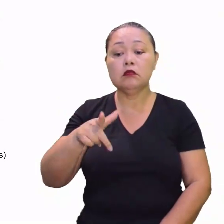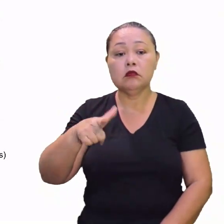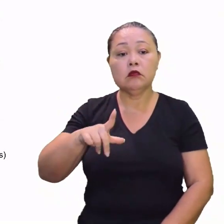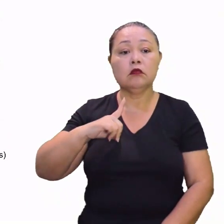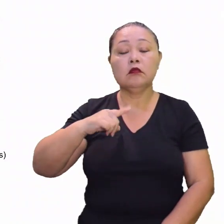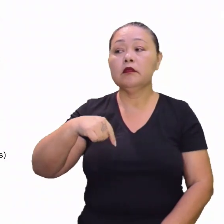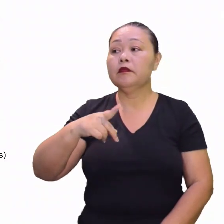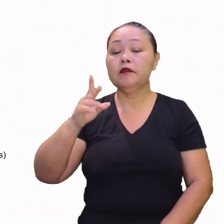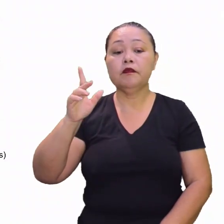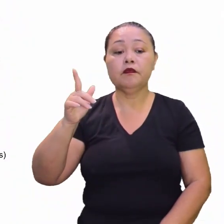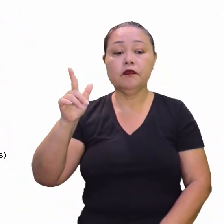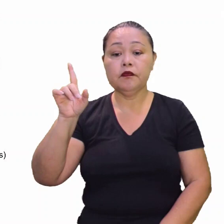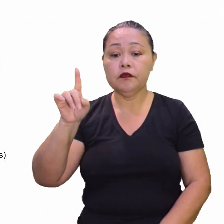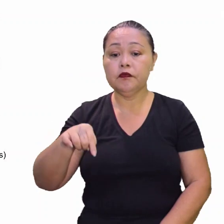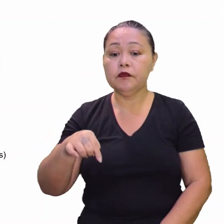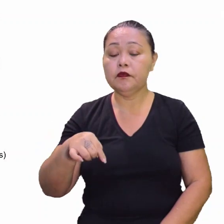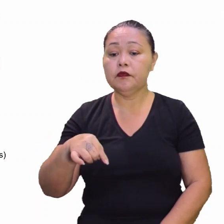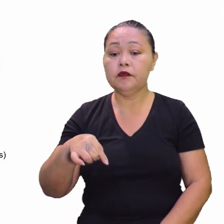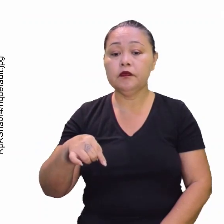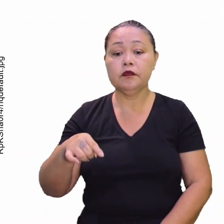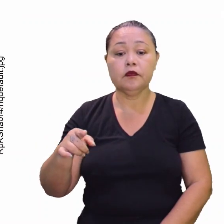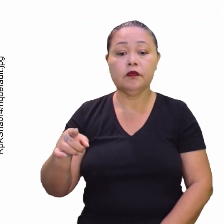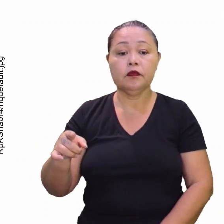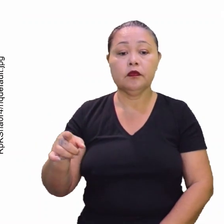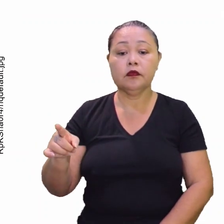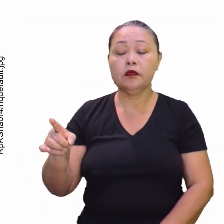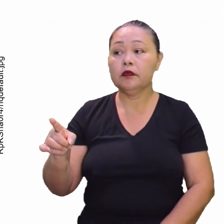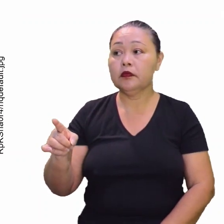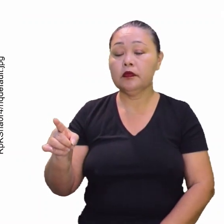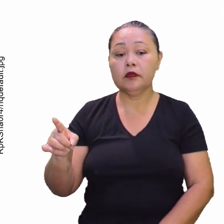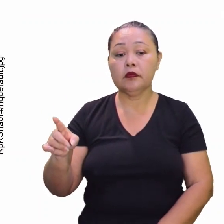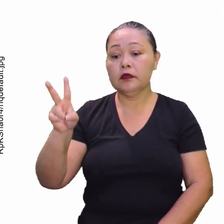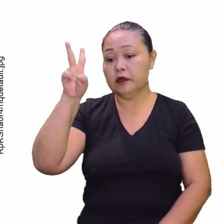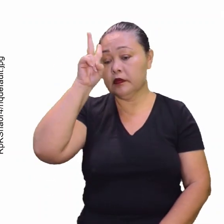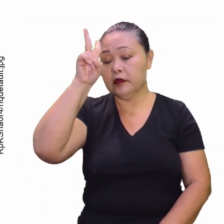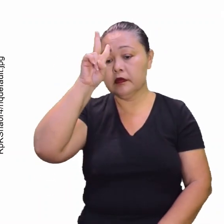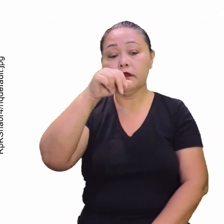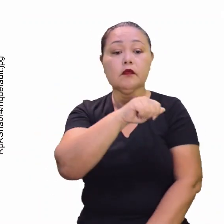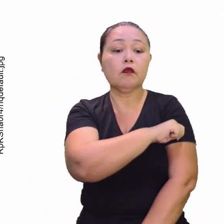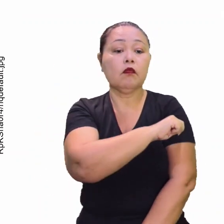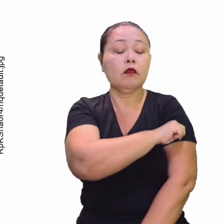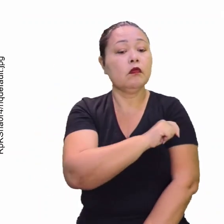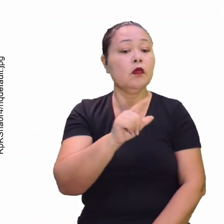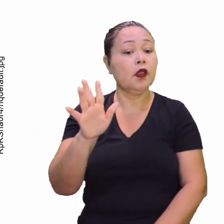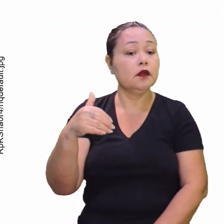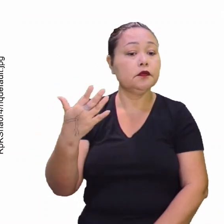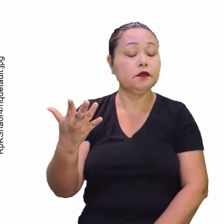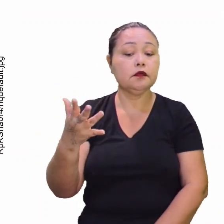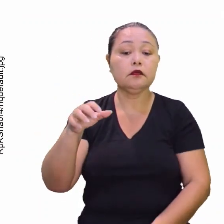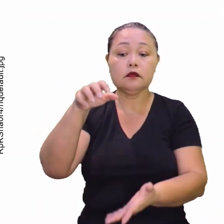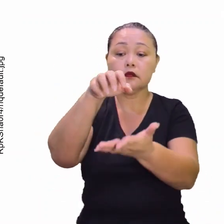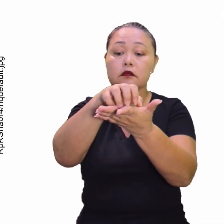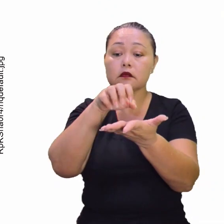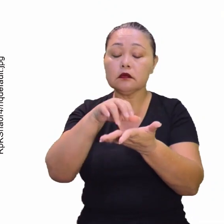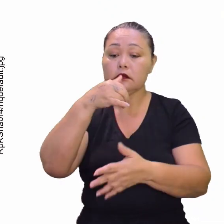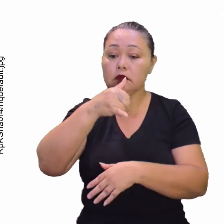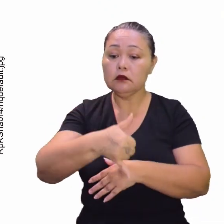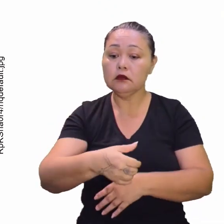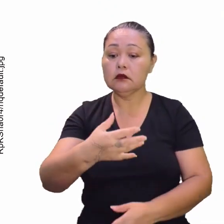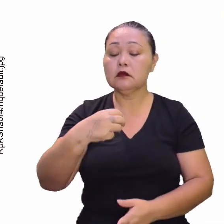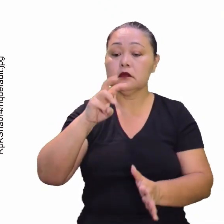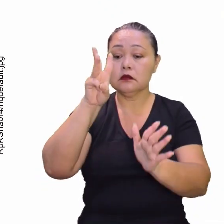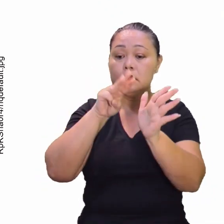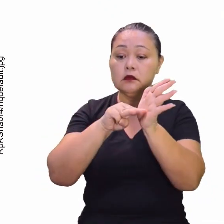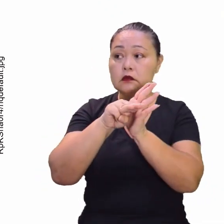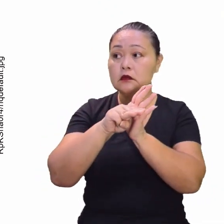renováveis. Vale ressaltar, né, Rogério? Volta lá, por favor. Lembrar para o aluno que o complexo hidrelétrico do